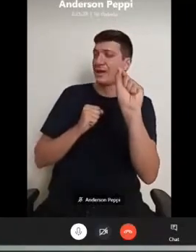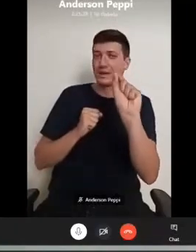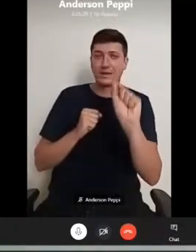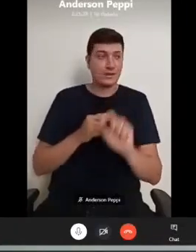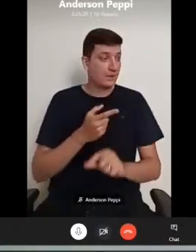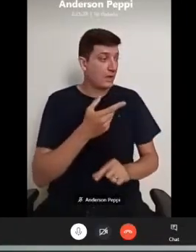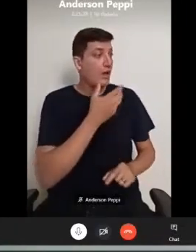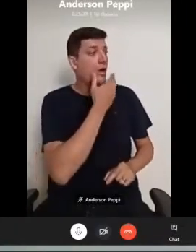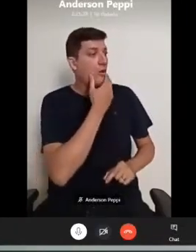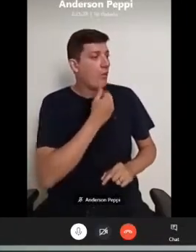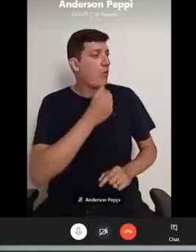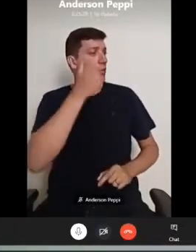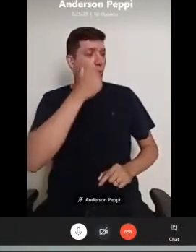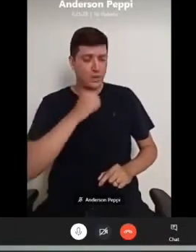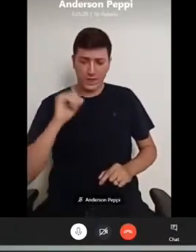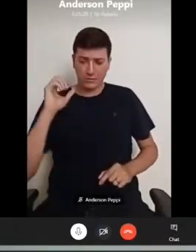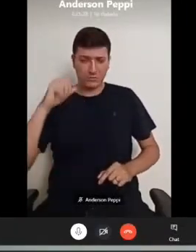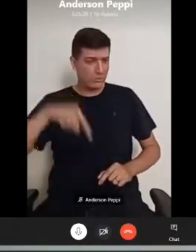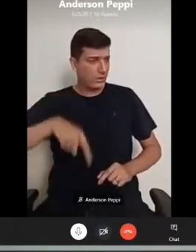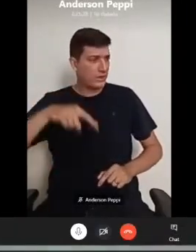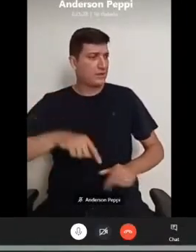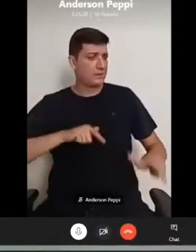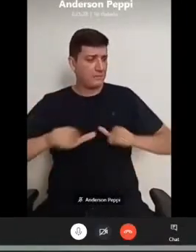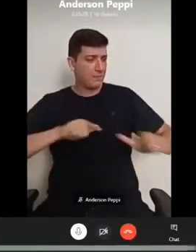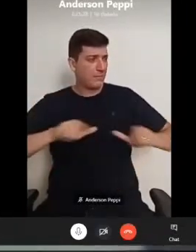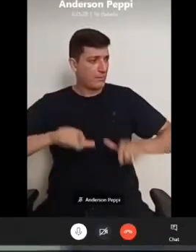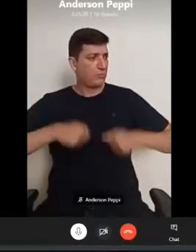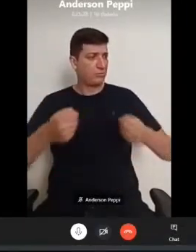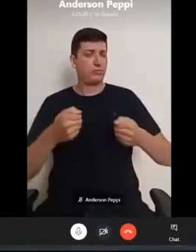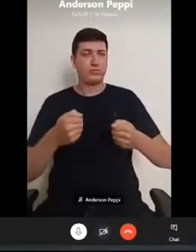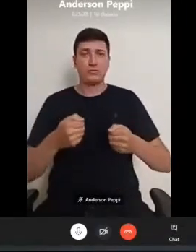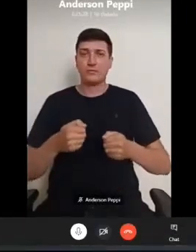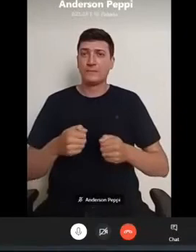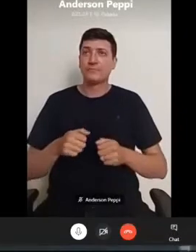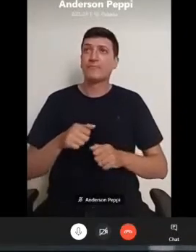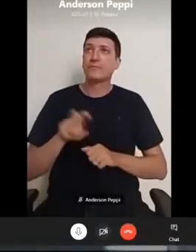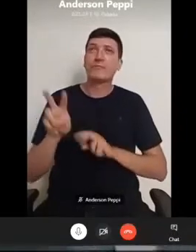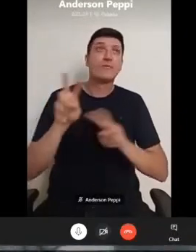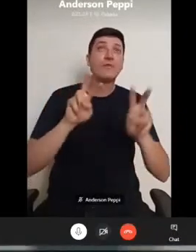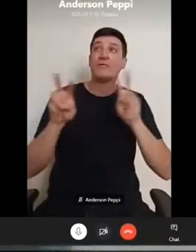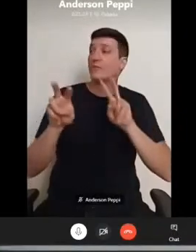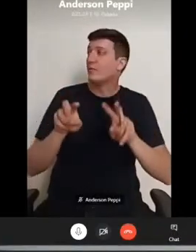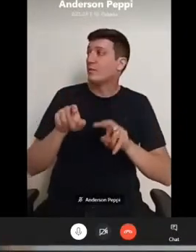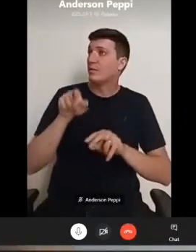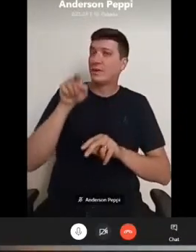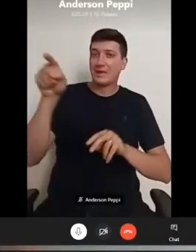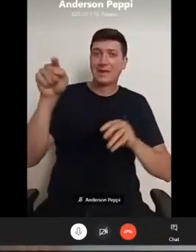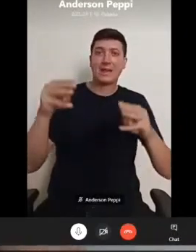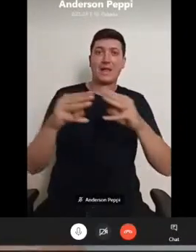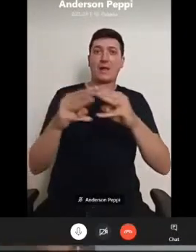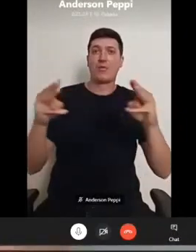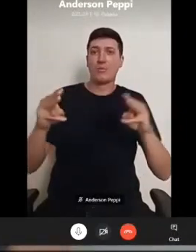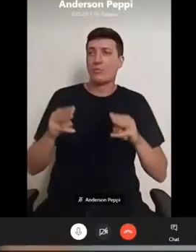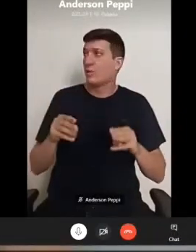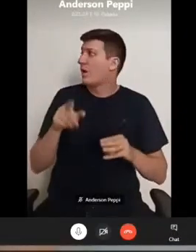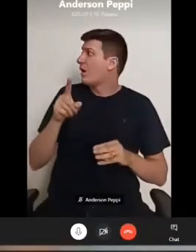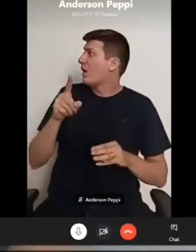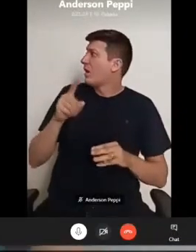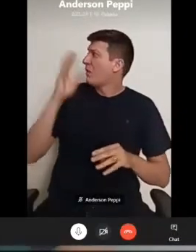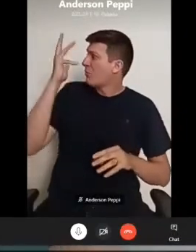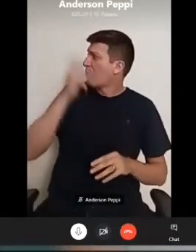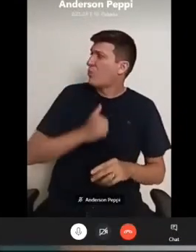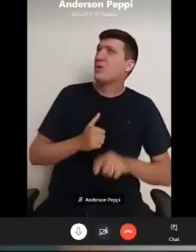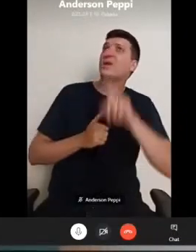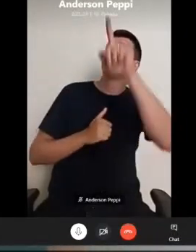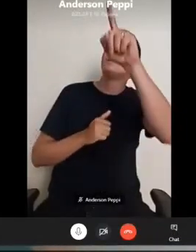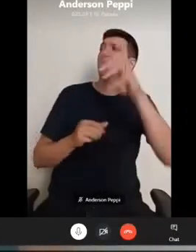escola. Ele passou pela frente de um museu, e o filho novamente perguntou: pai, que coisa linda, né? Esse absurdo, né? Ele falou: quem